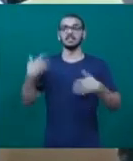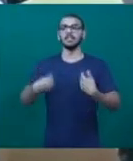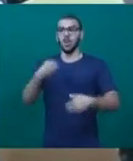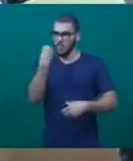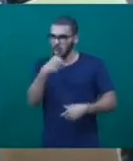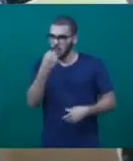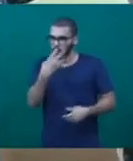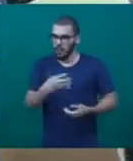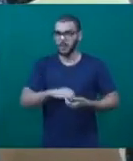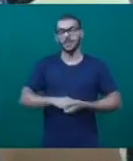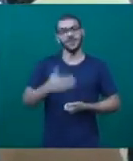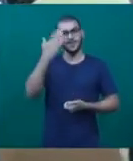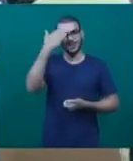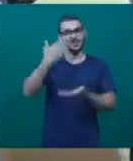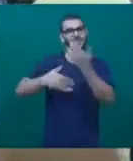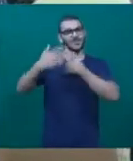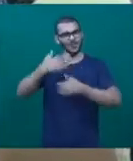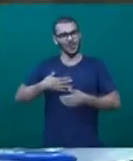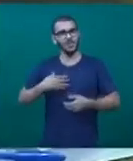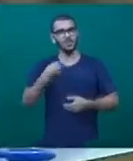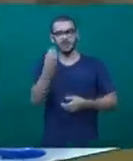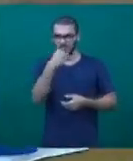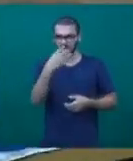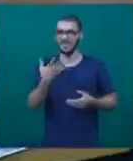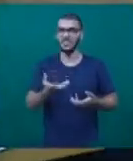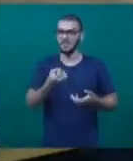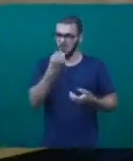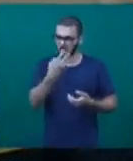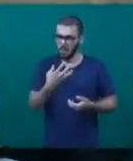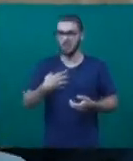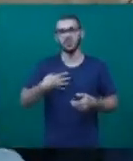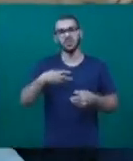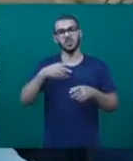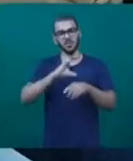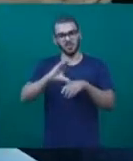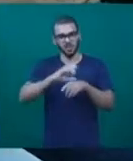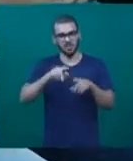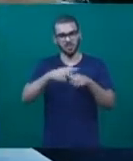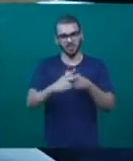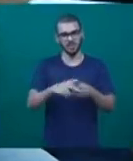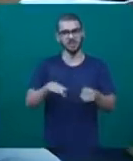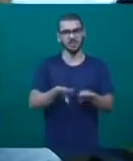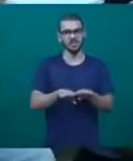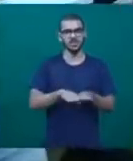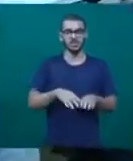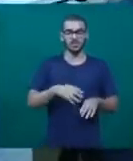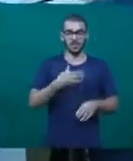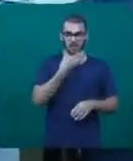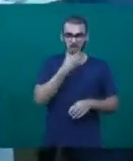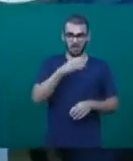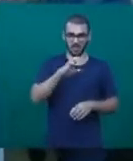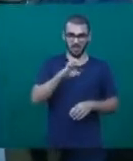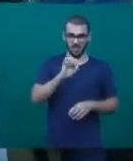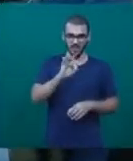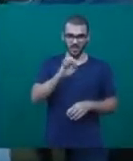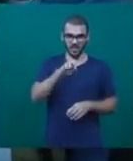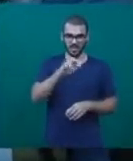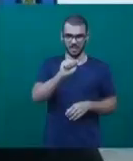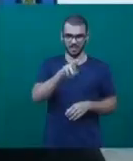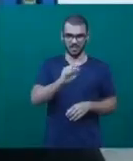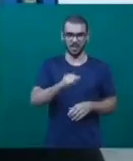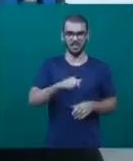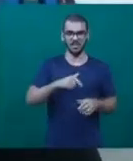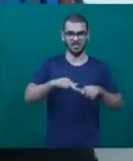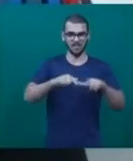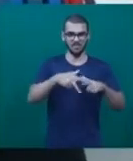ser uma ótima oportunidade para adquirir mais conhecimento, né? Já Fernando trabalha com manutenção de impressora, mas tem o sonho de ser empreendedor.